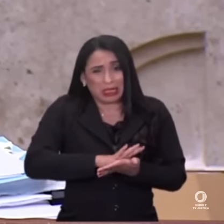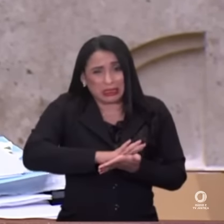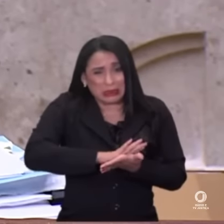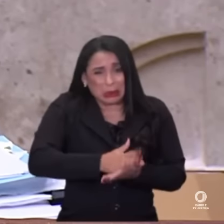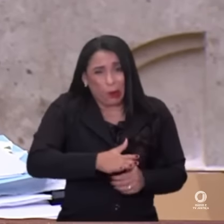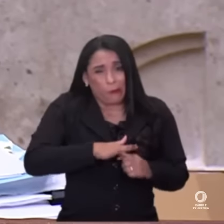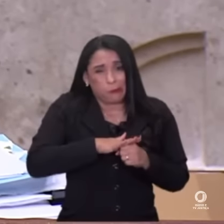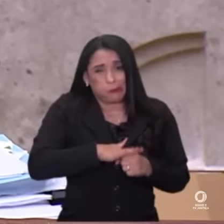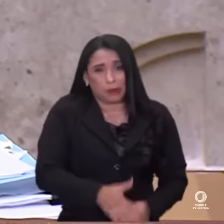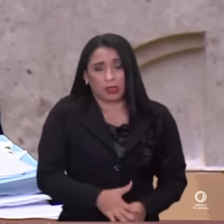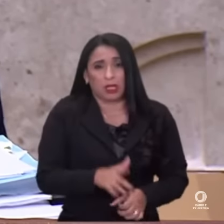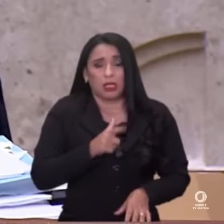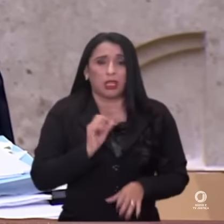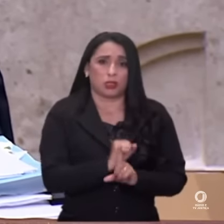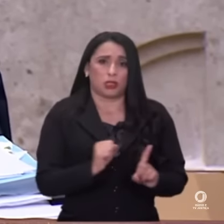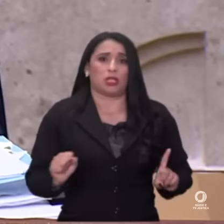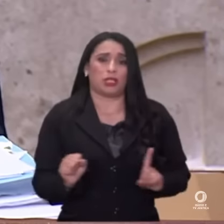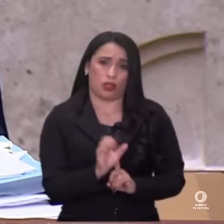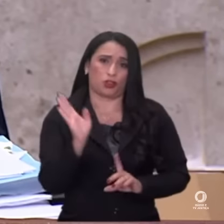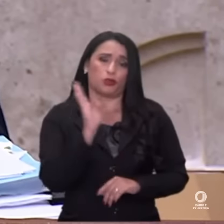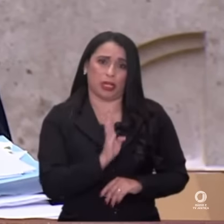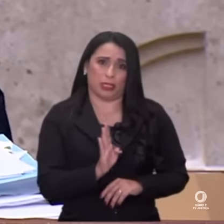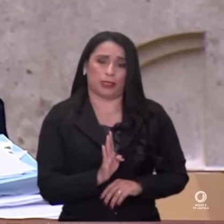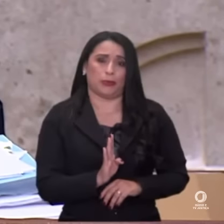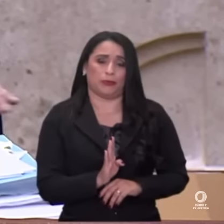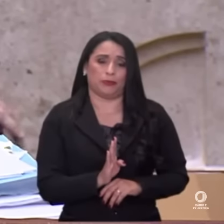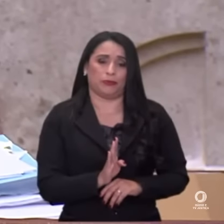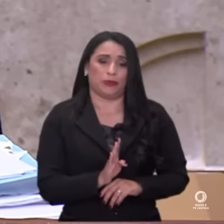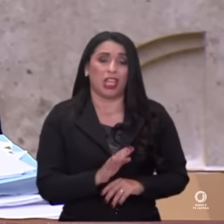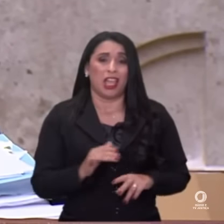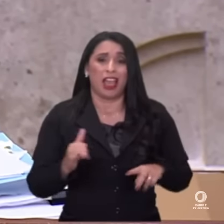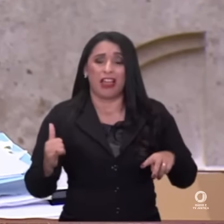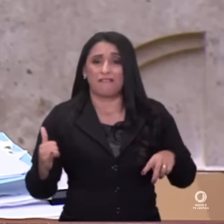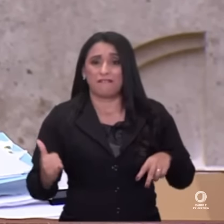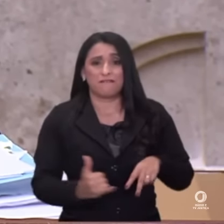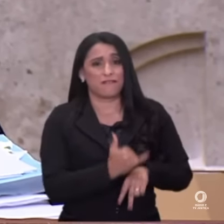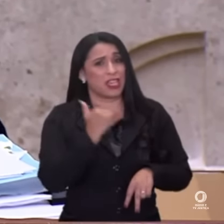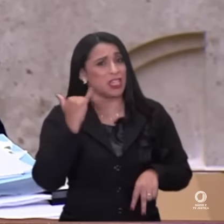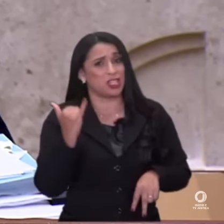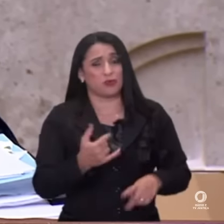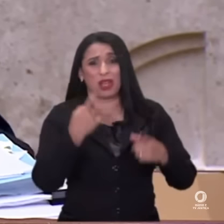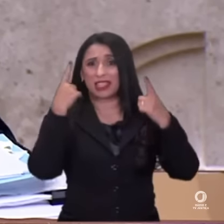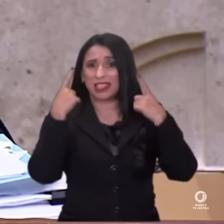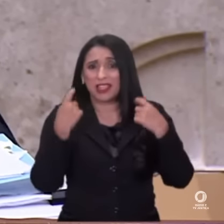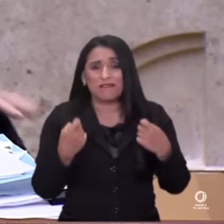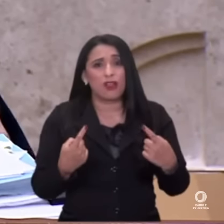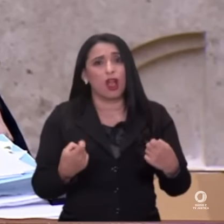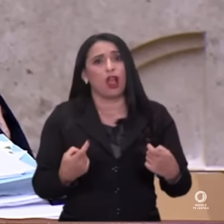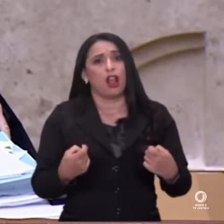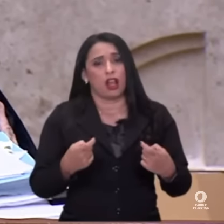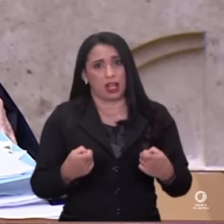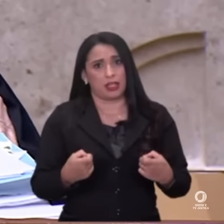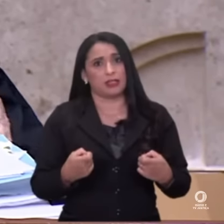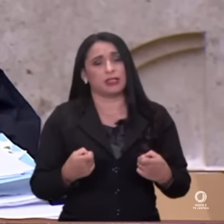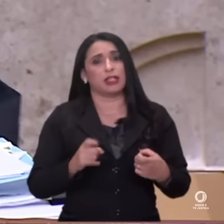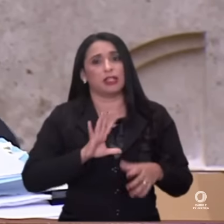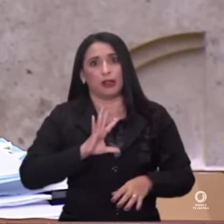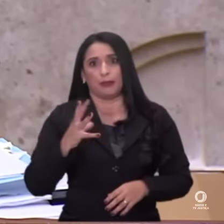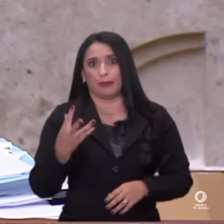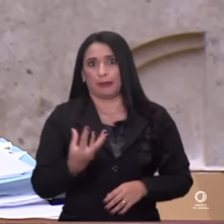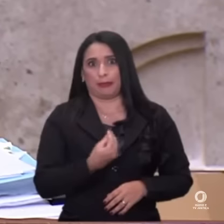da sociedade brasileira, mais constante vítima da violência, a violência transfóbica.